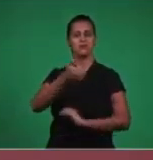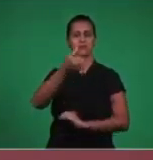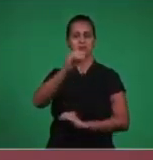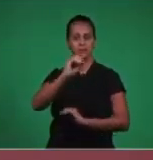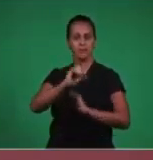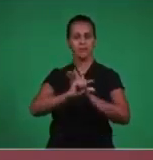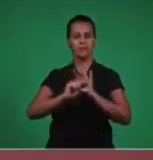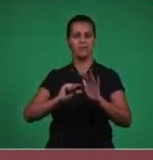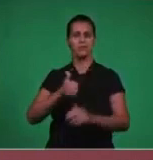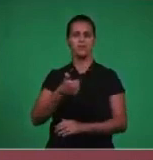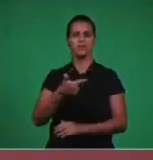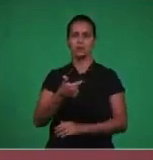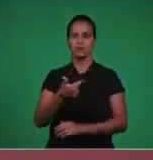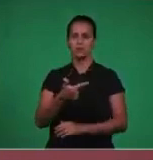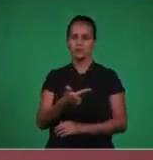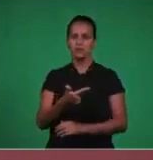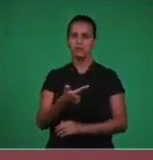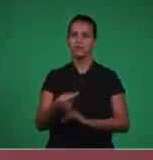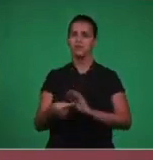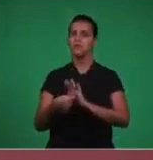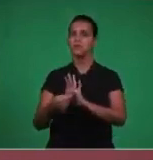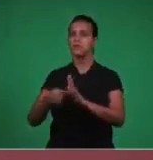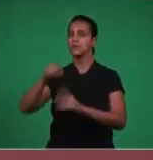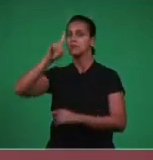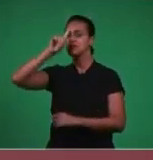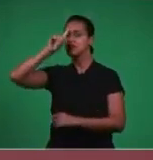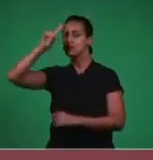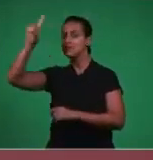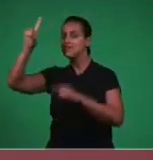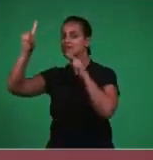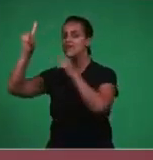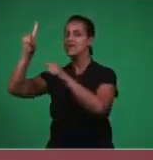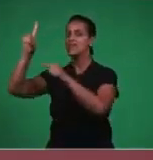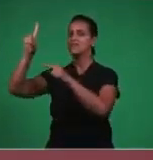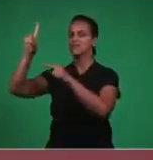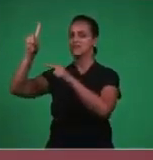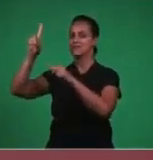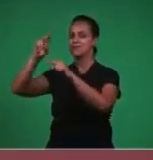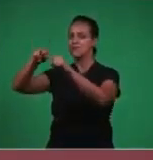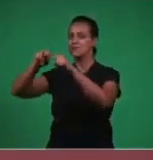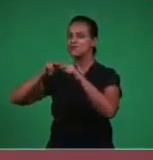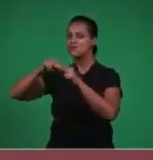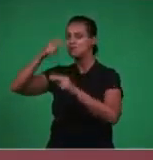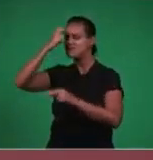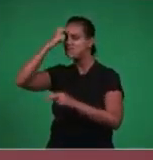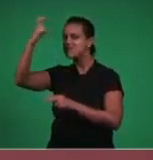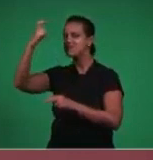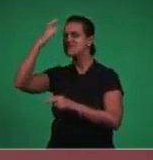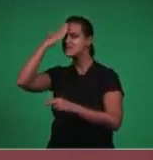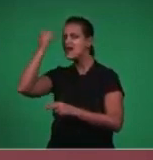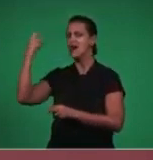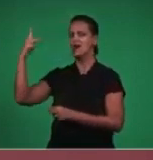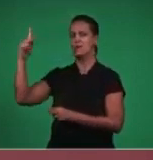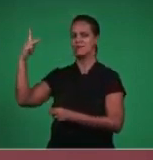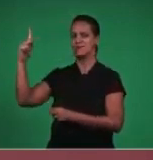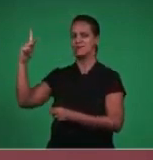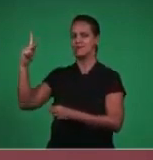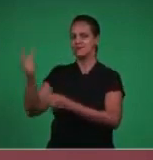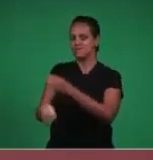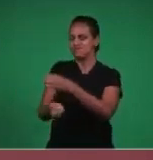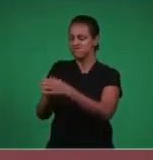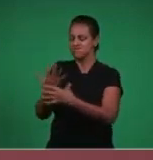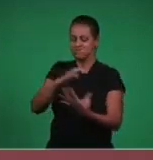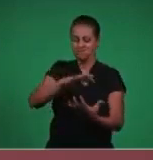que Deus, pela sua sabedoria, ele formou a terra, e pela sua